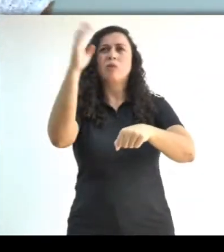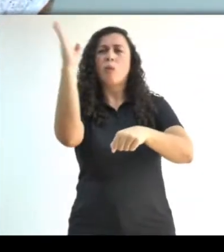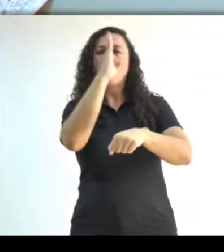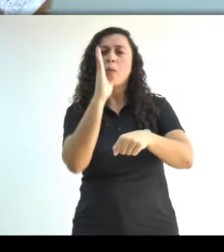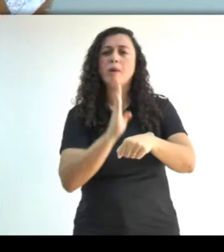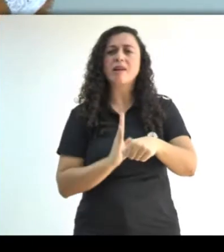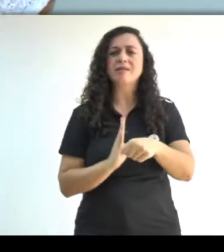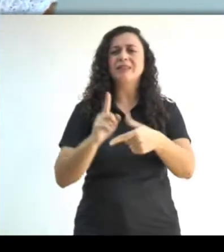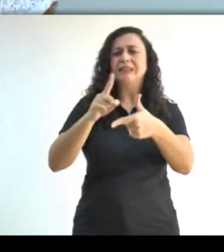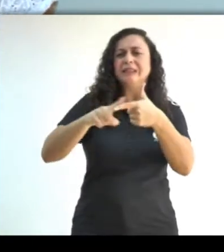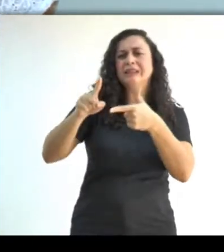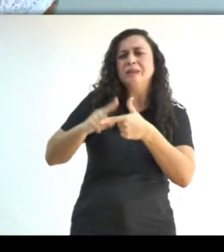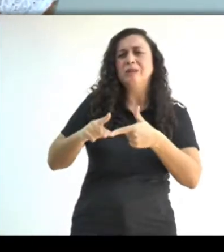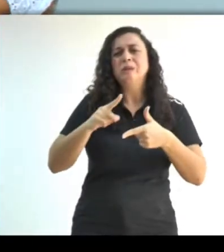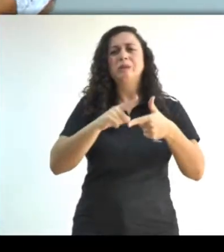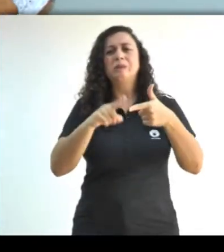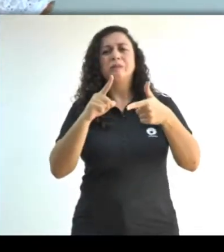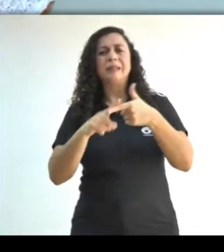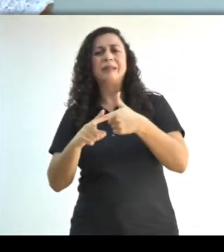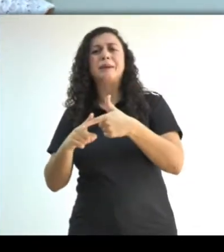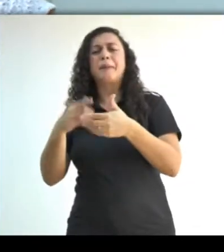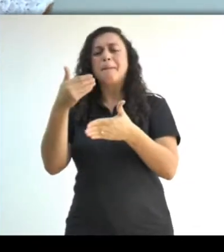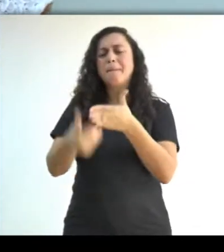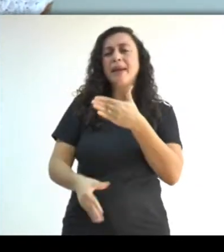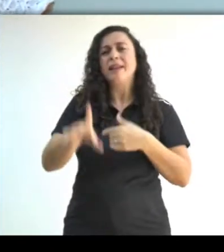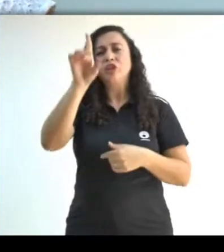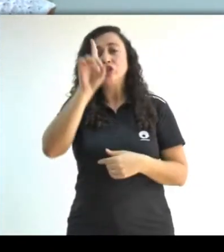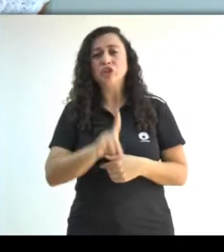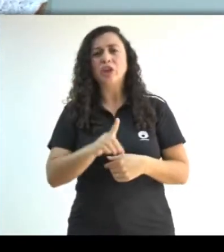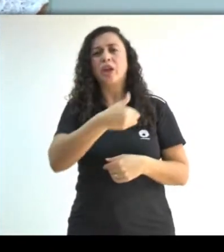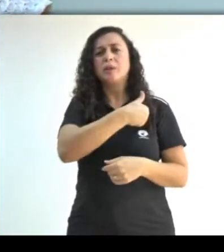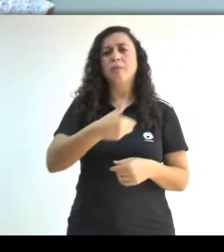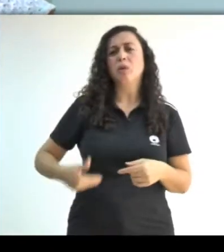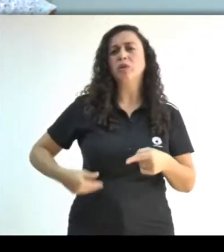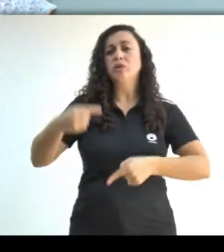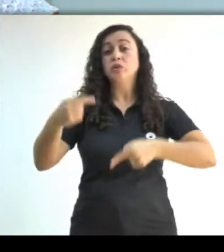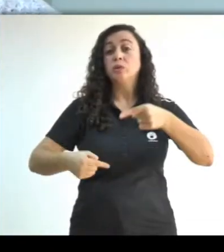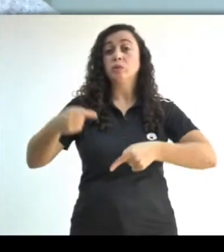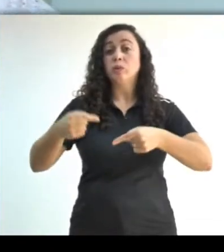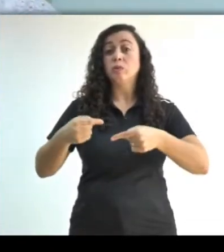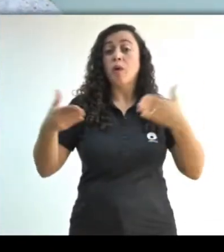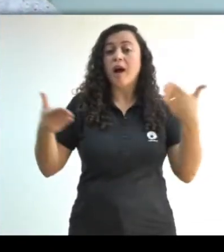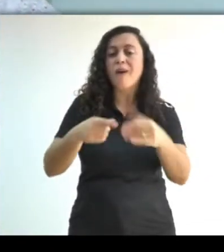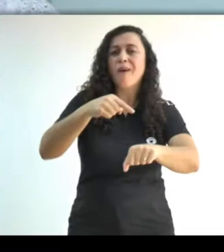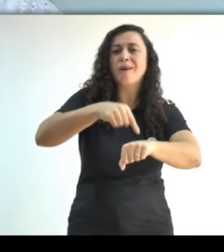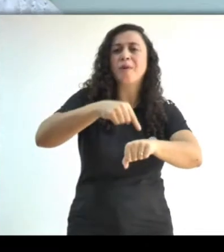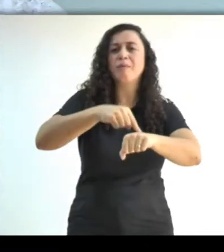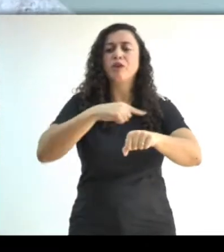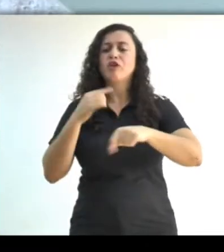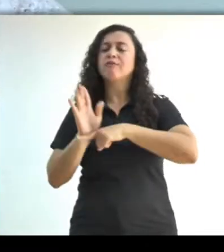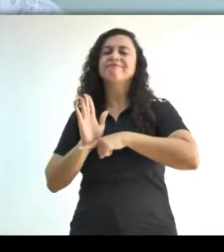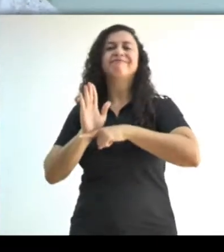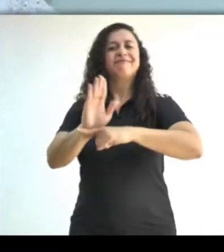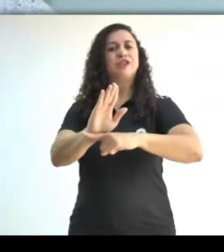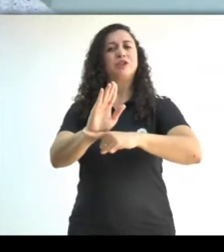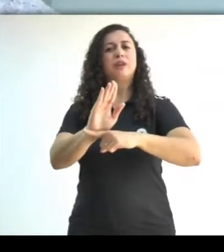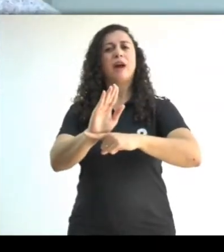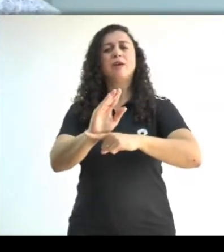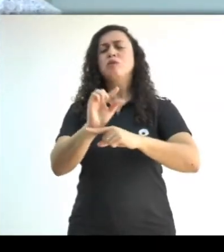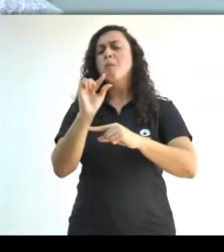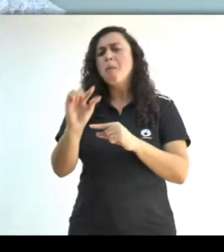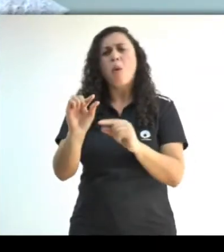Brasil está vivendo uma perda de direitos e de políticas públicas, nós possamos contribuir num